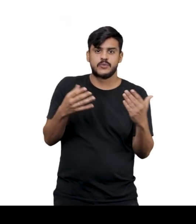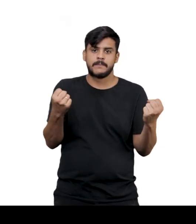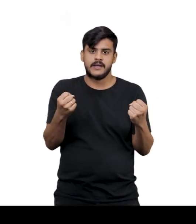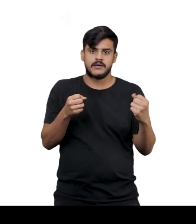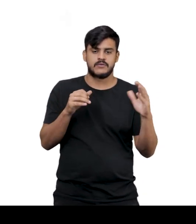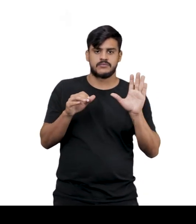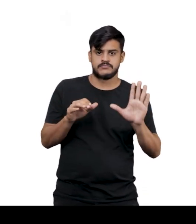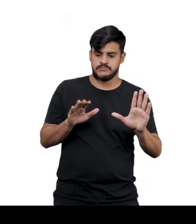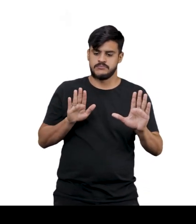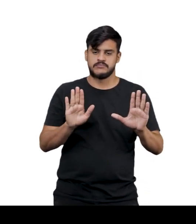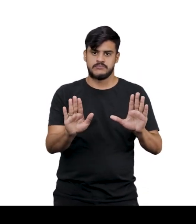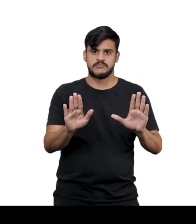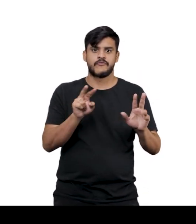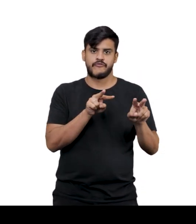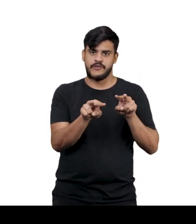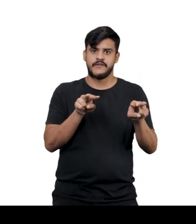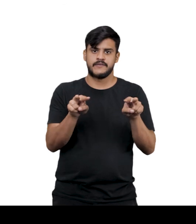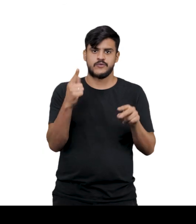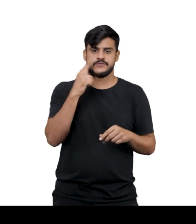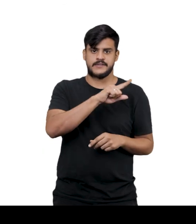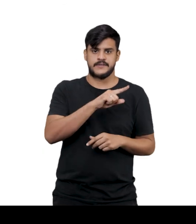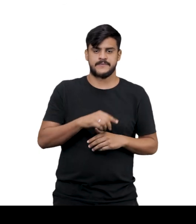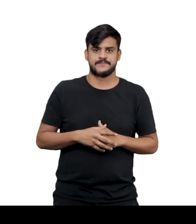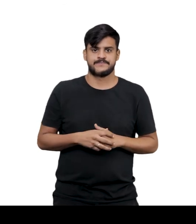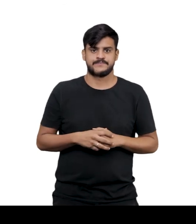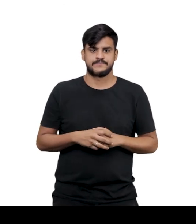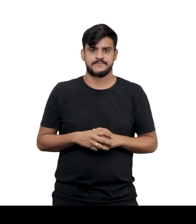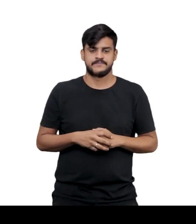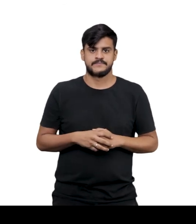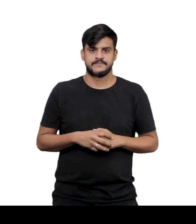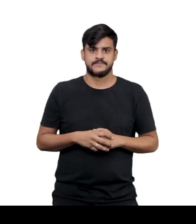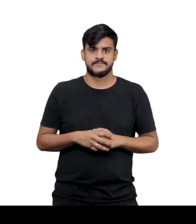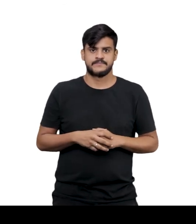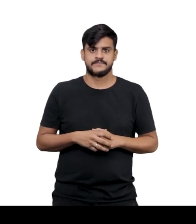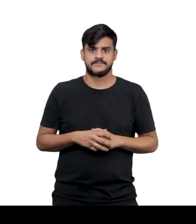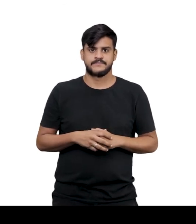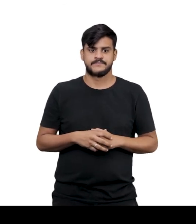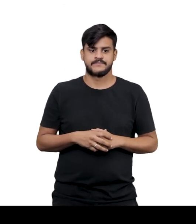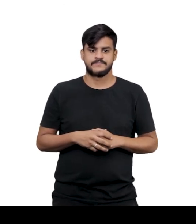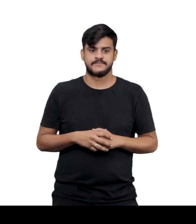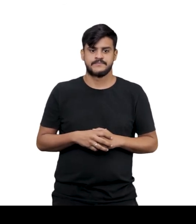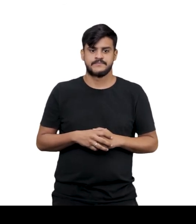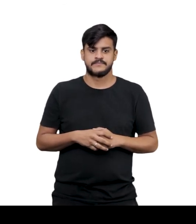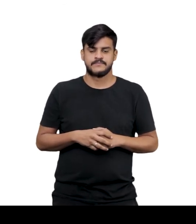branco ao fundo nas laterais inferiores dos dois lados.